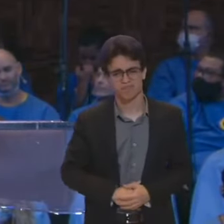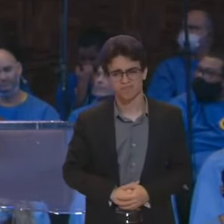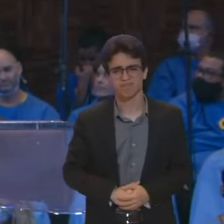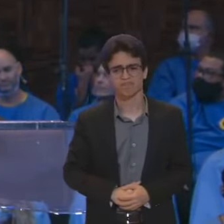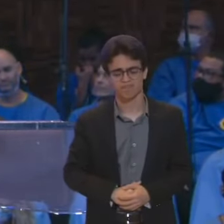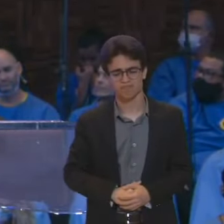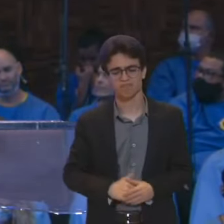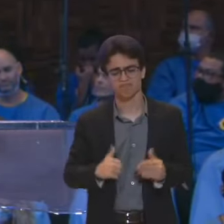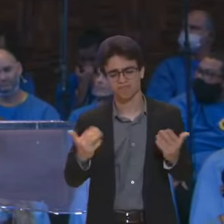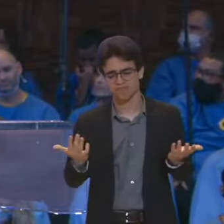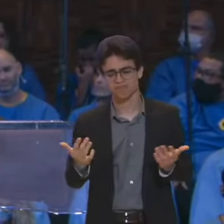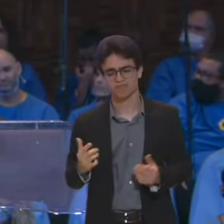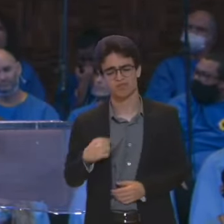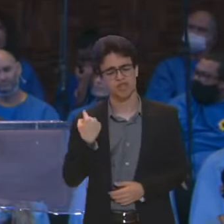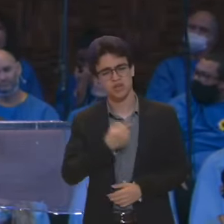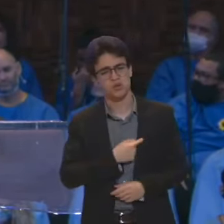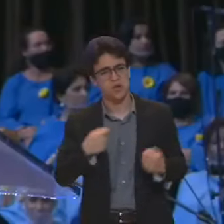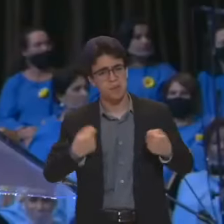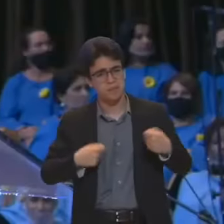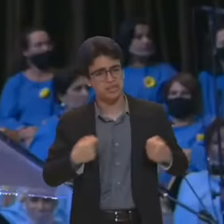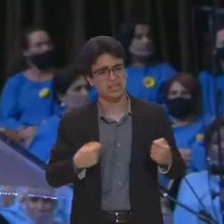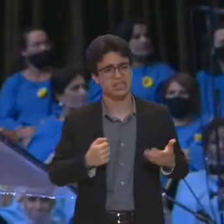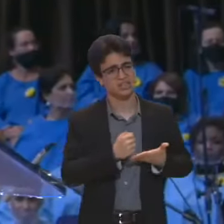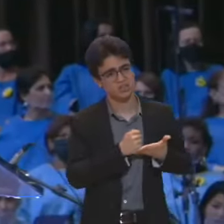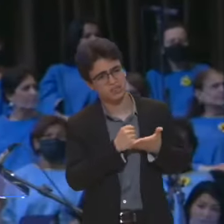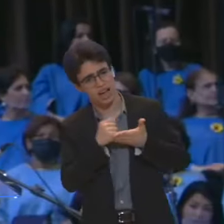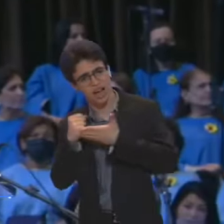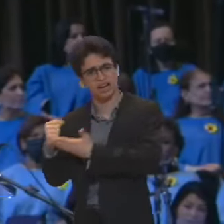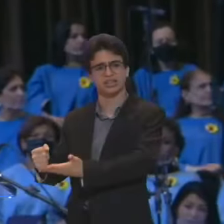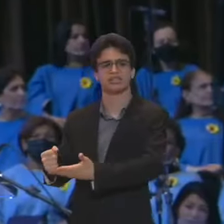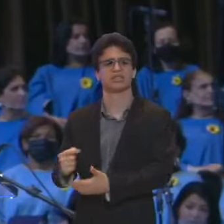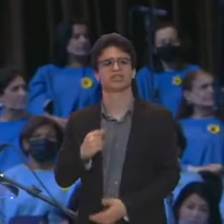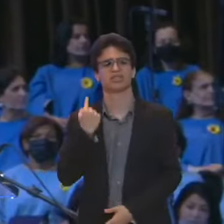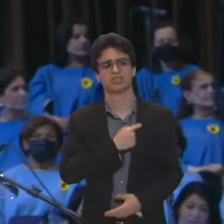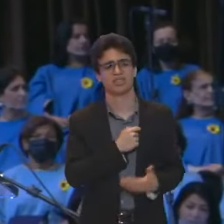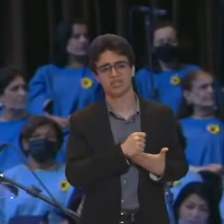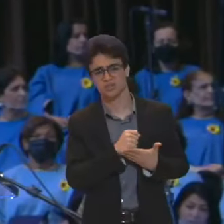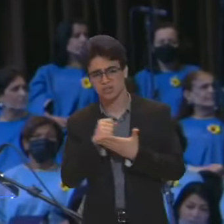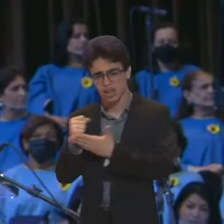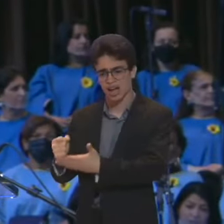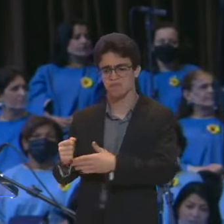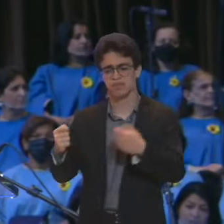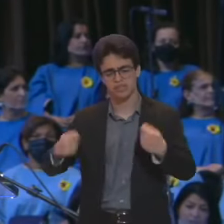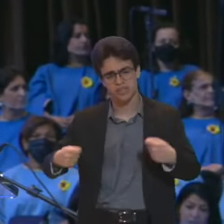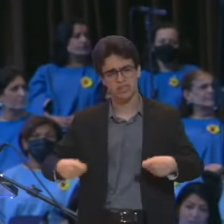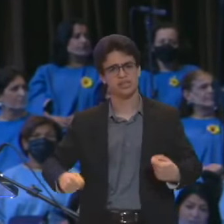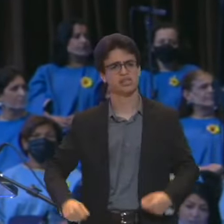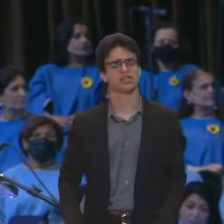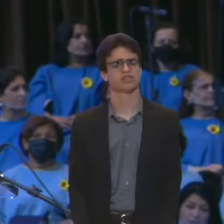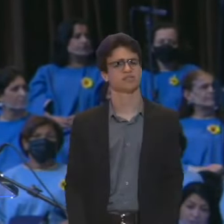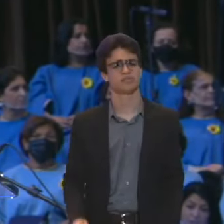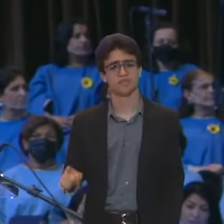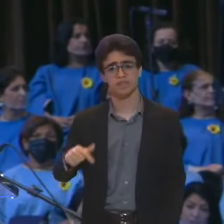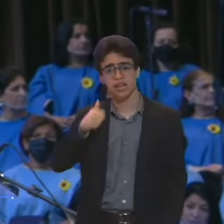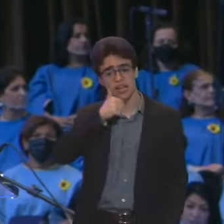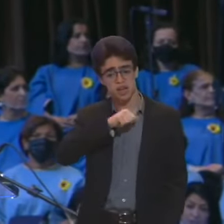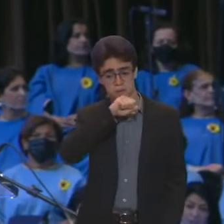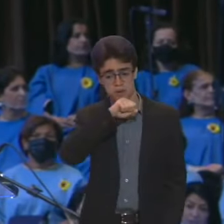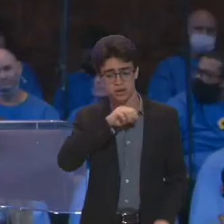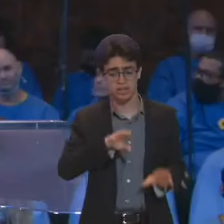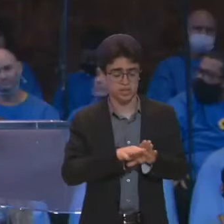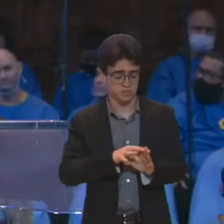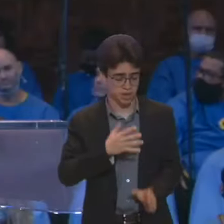Então, mais do que nunca, nós temos que ajudar essas pessoas. Temos que ajudar essas pessoas. A mãe e as duas